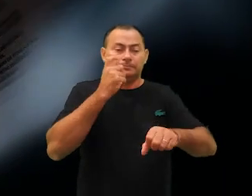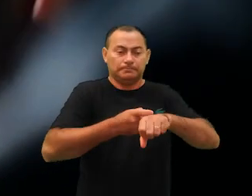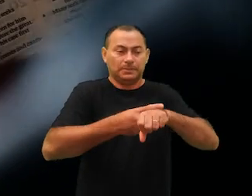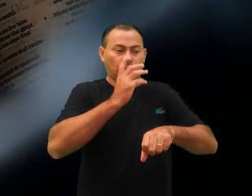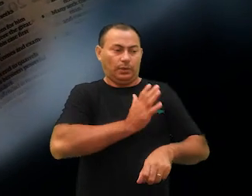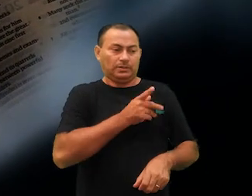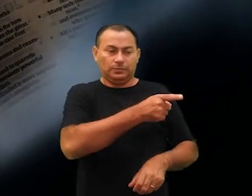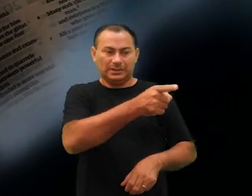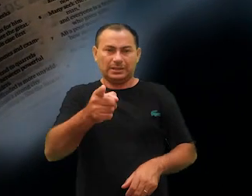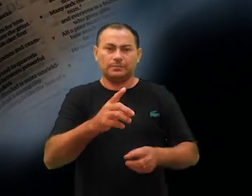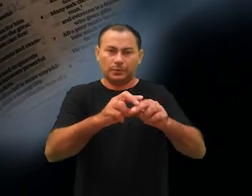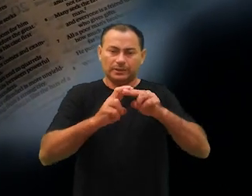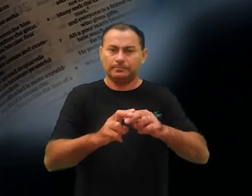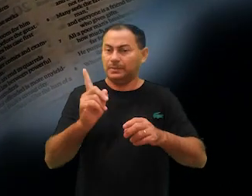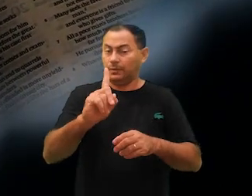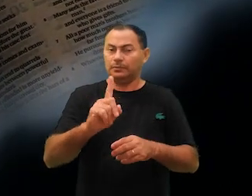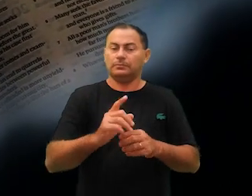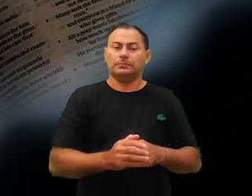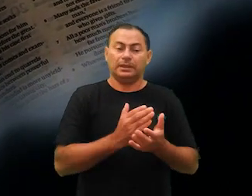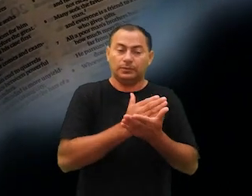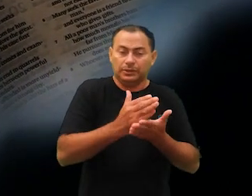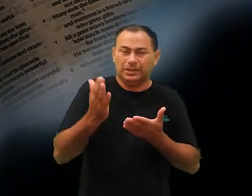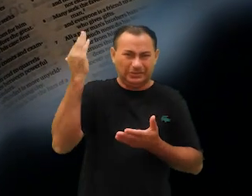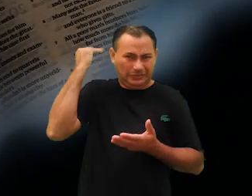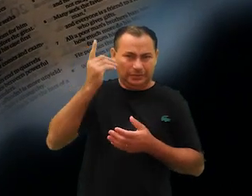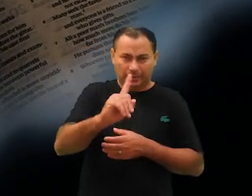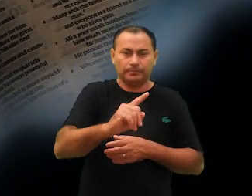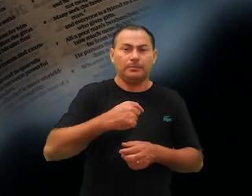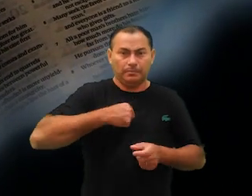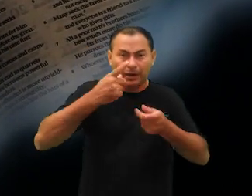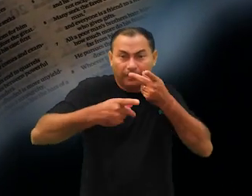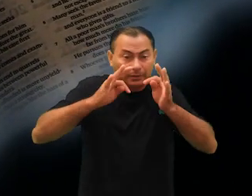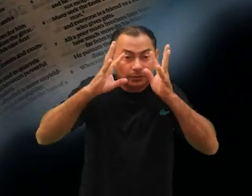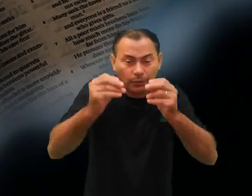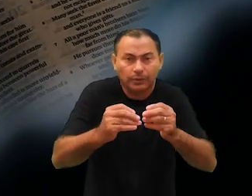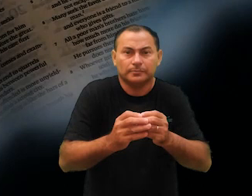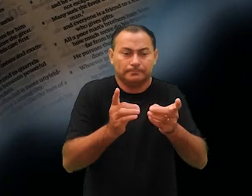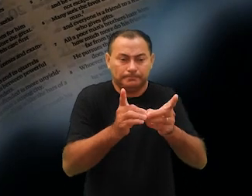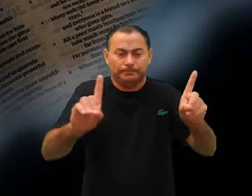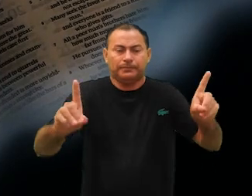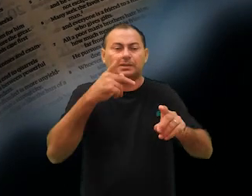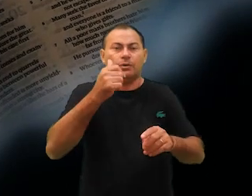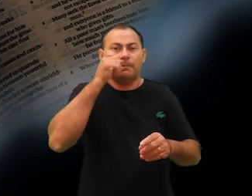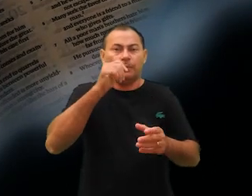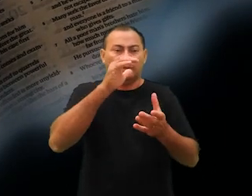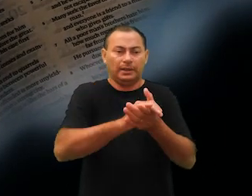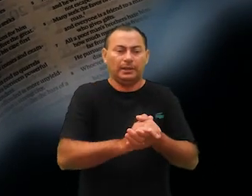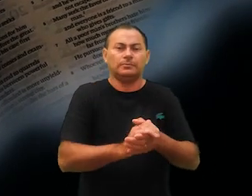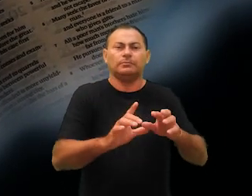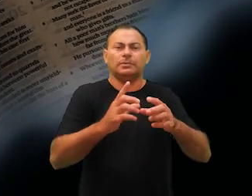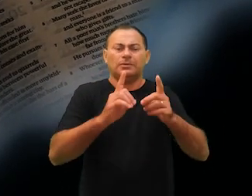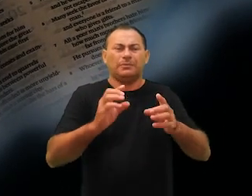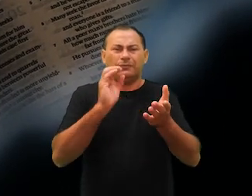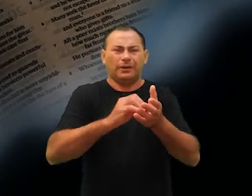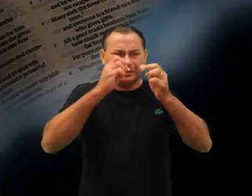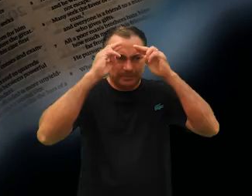da dureza de coração de vocês. Mas não foi assim desde o princípio. Eu lhes digo que todo aquele que se divorciar de sua mulher,